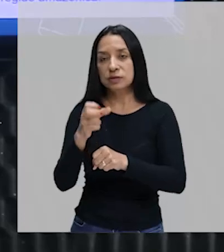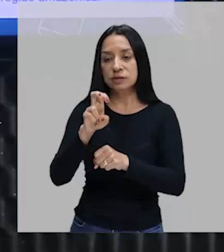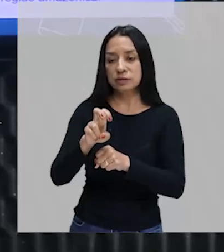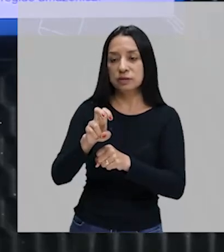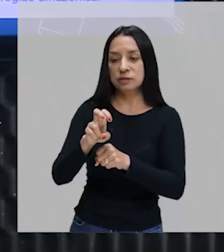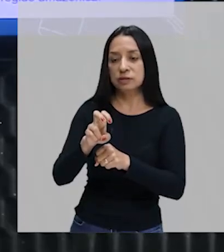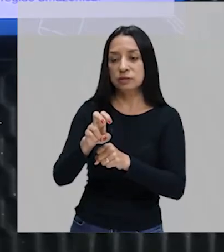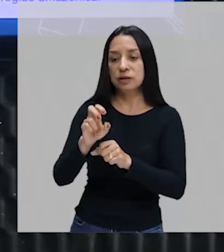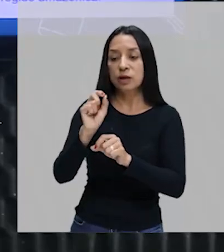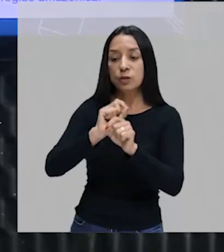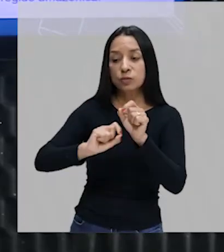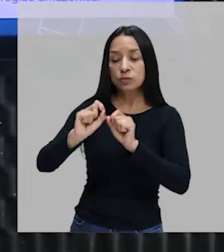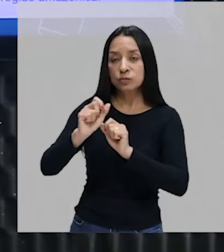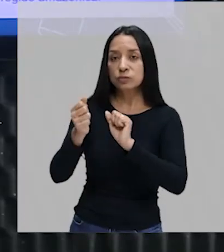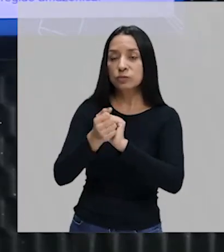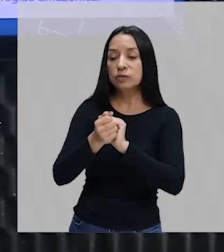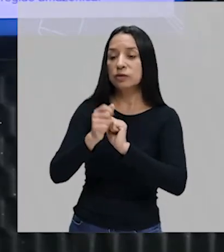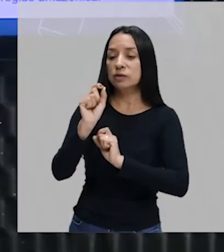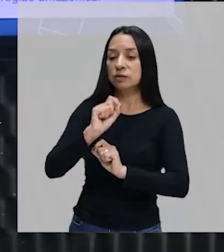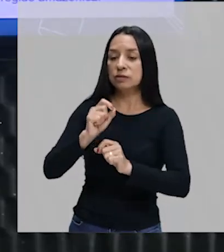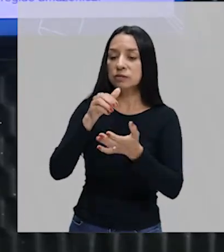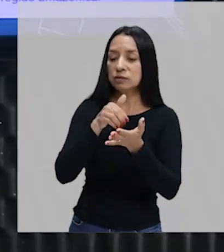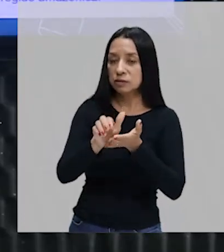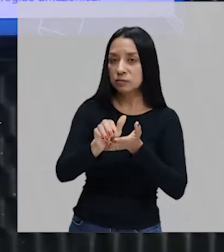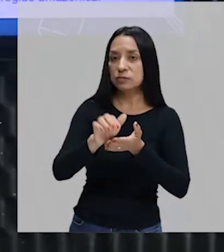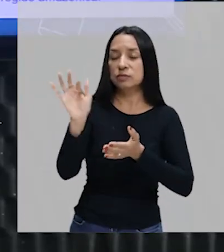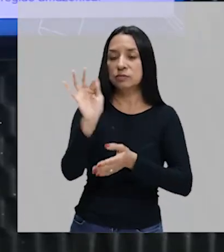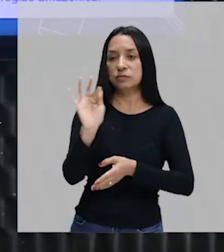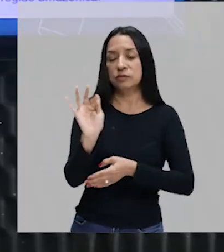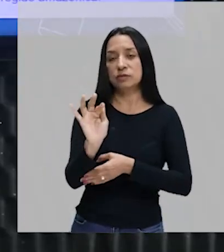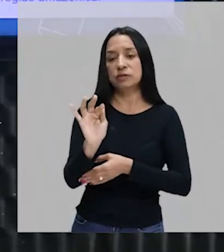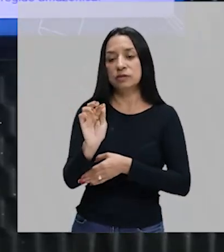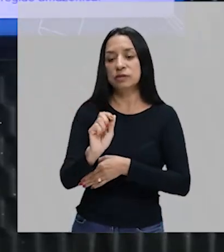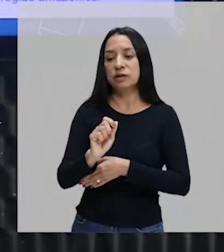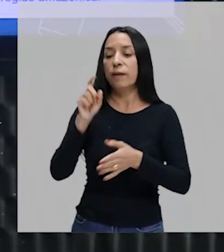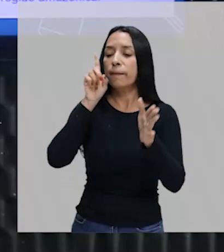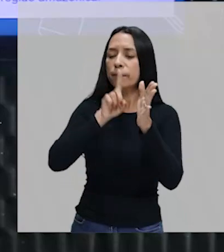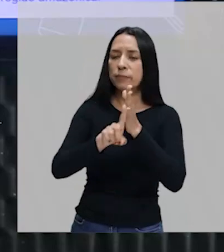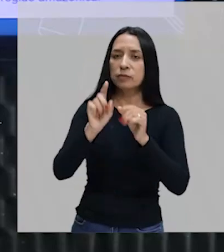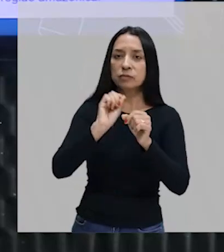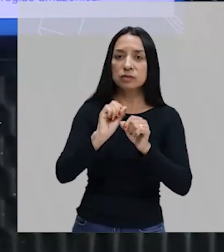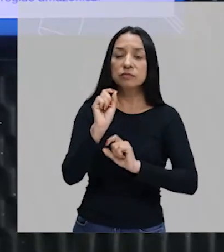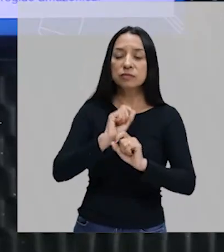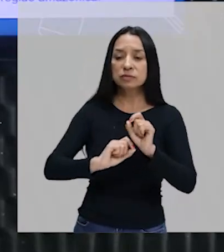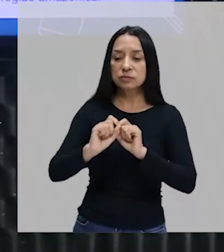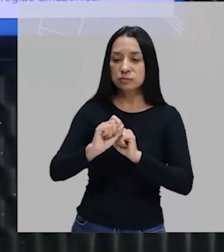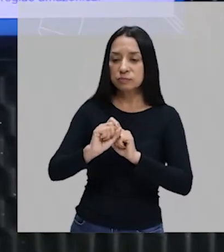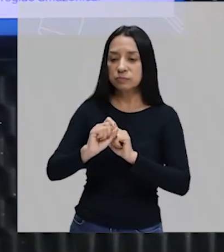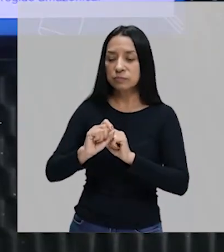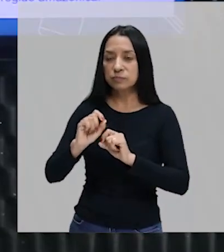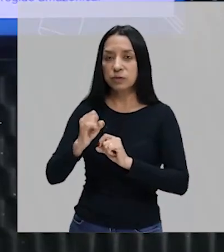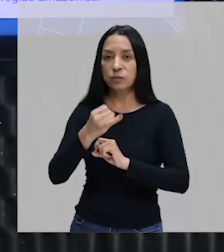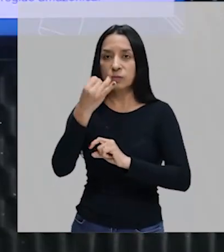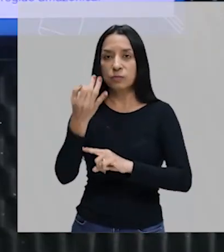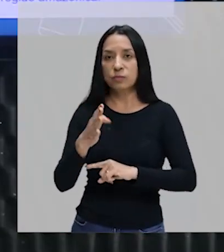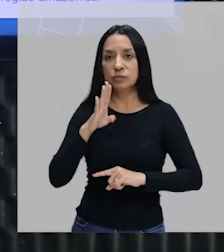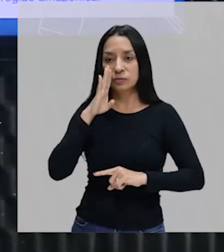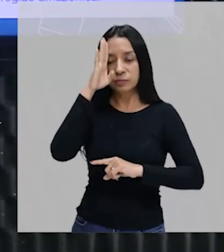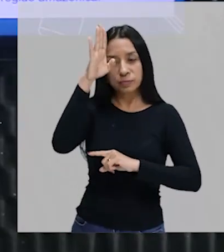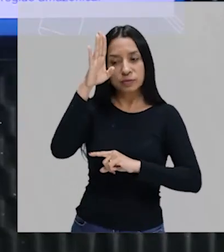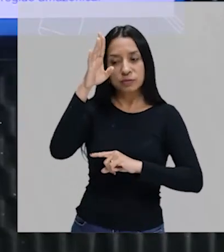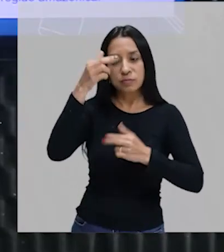franceses na Batalha de Guaxinim. E aí a grande pergunta que se faz aqui é o seguinte: quais são os principais